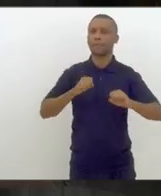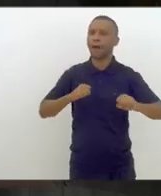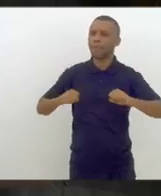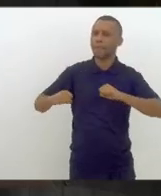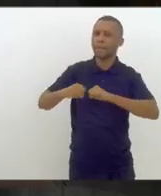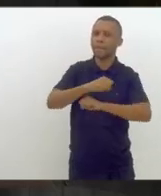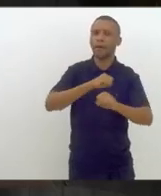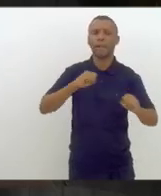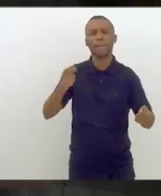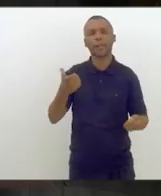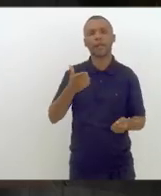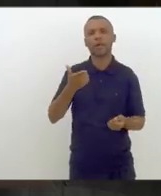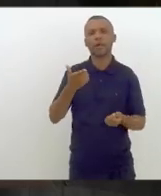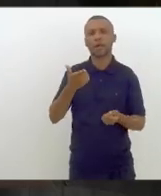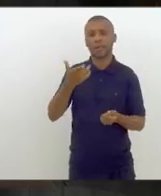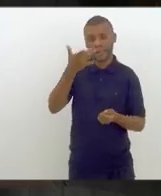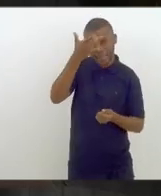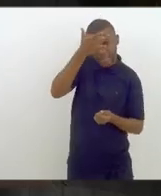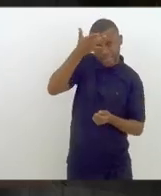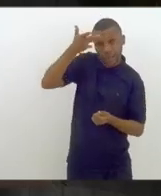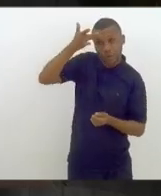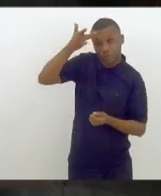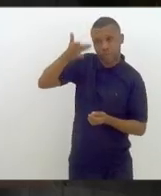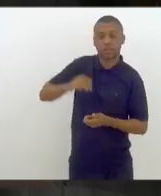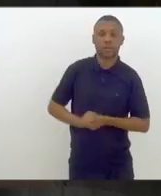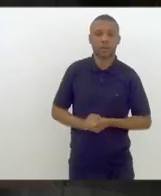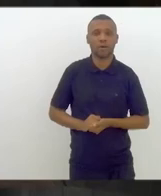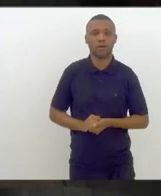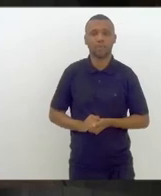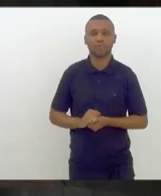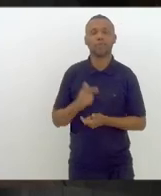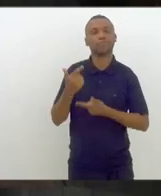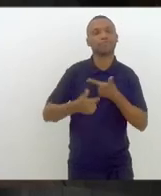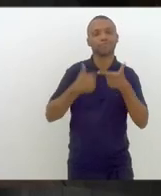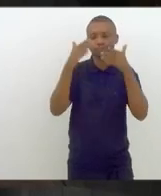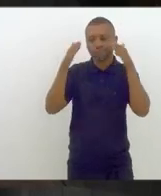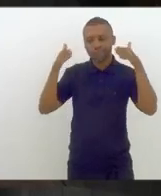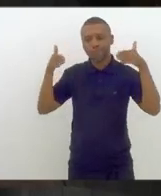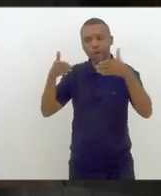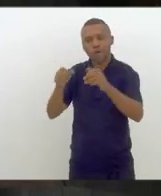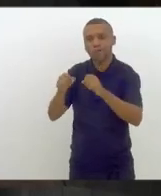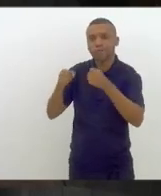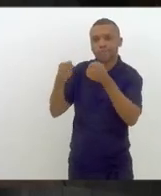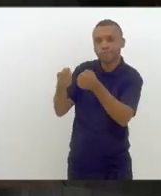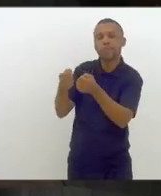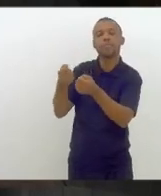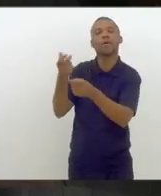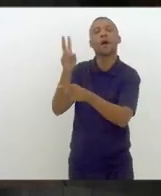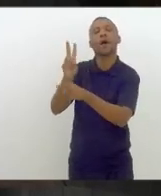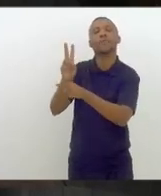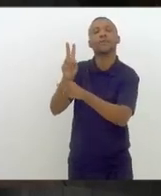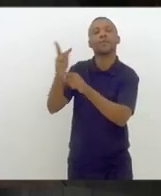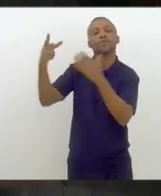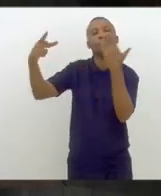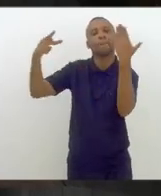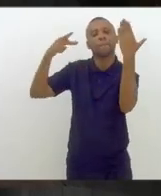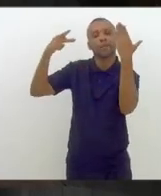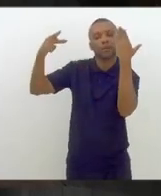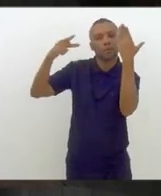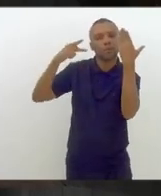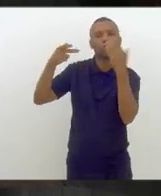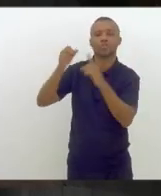pela saúde mental. Fizemos um mandato muito voltado para o fortalecimento da rede de atenção psicossocial.